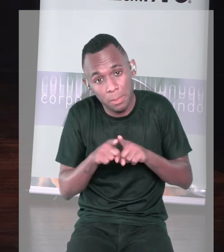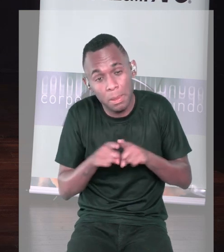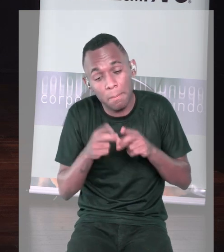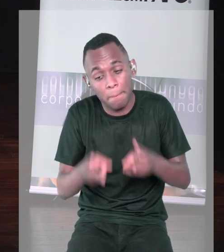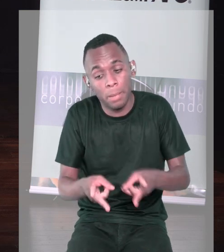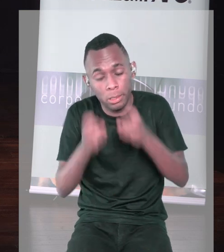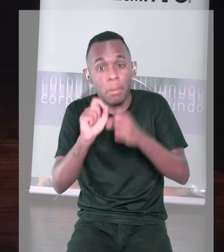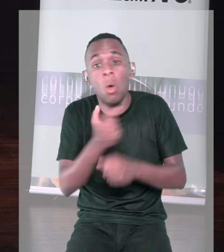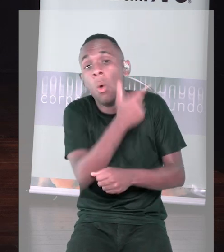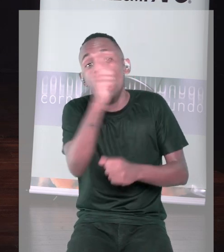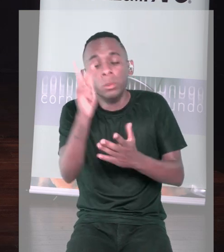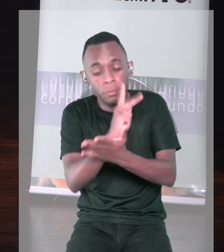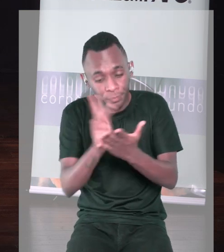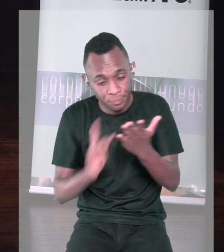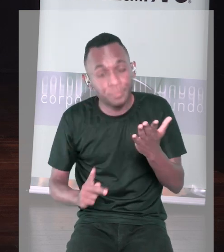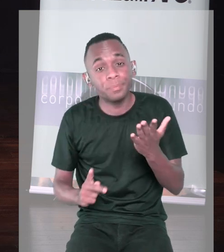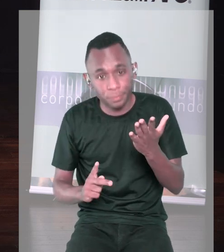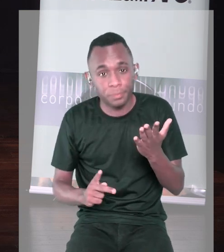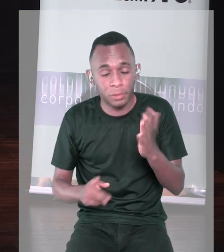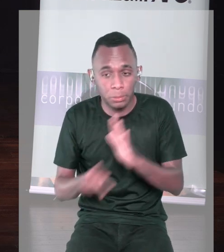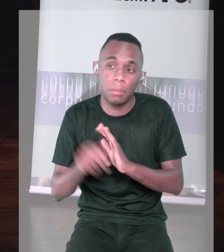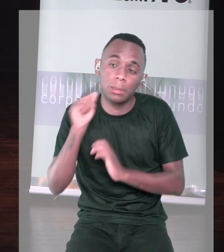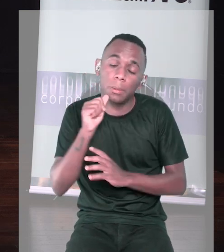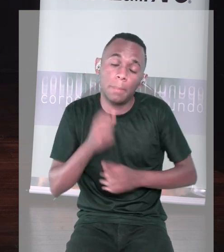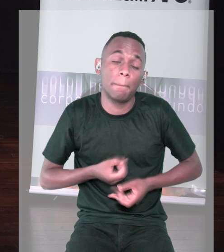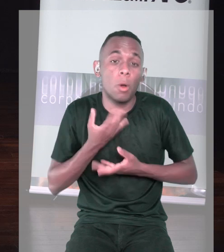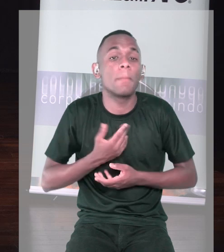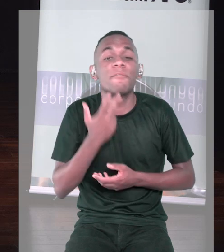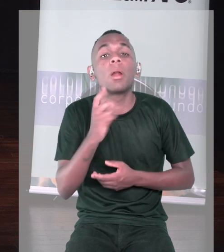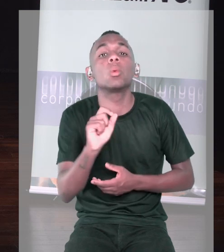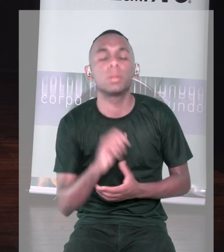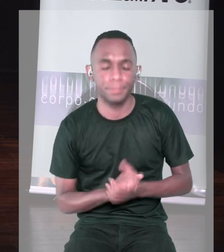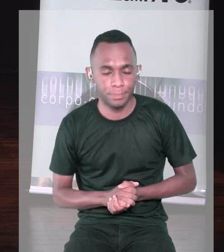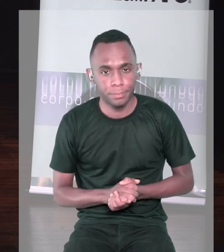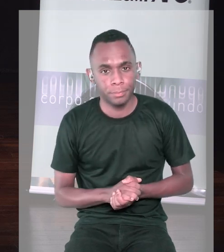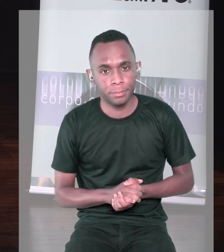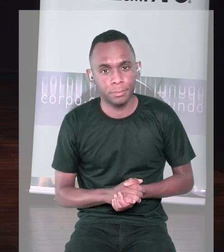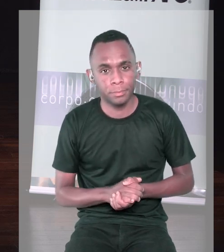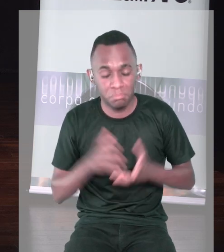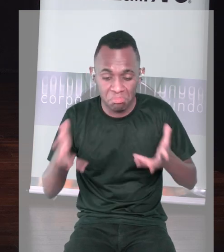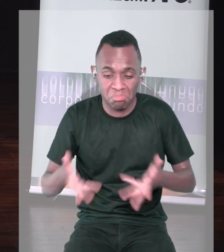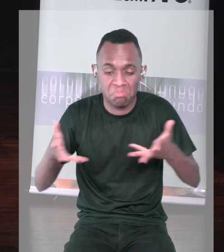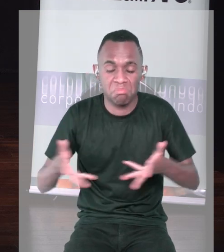Como, ironicamente, observaram ainda outros versos da Wisława, que dizem: